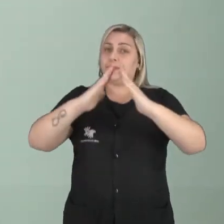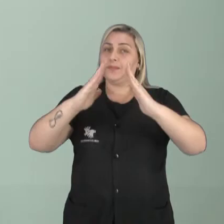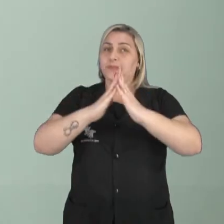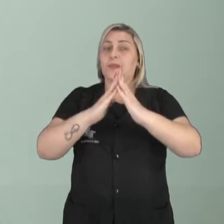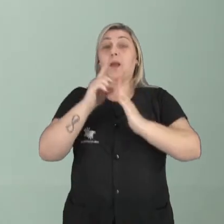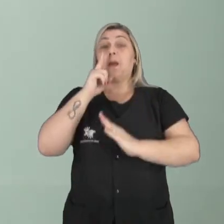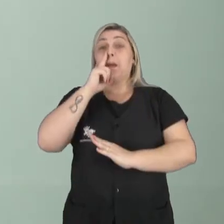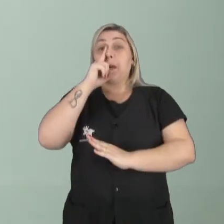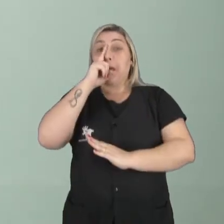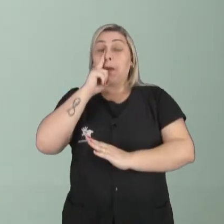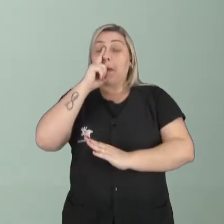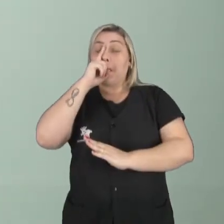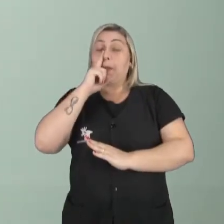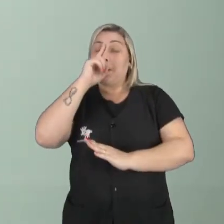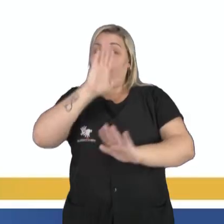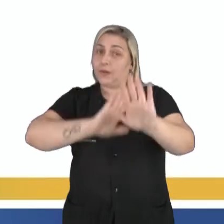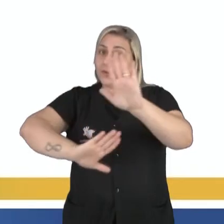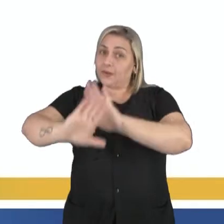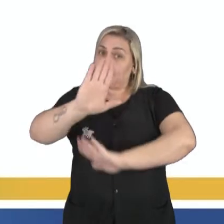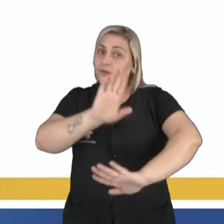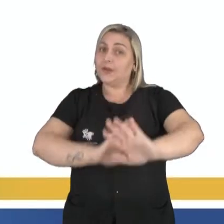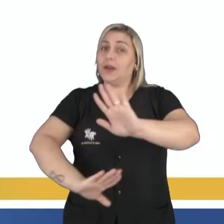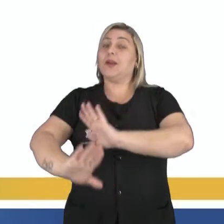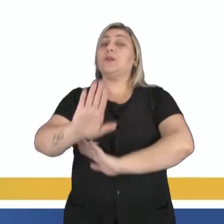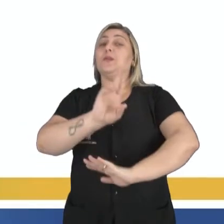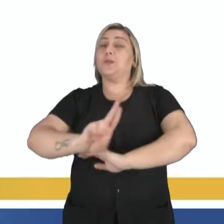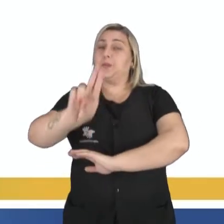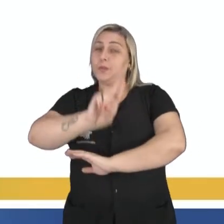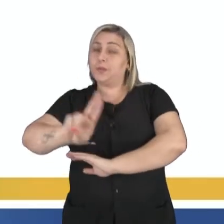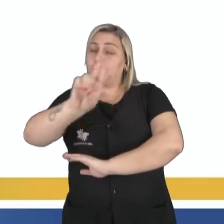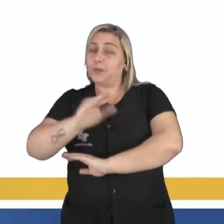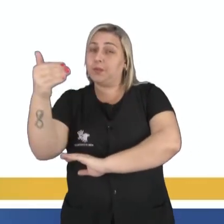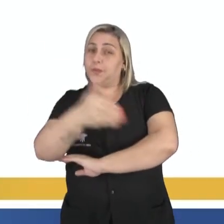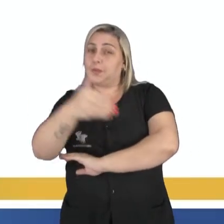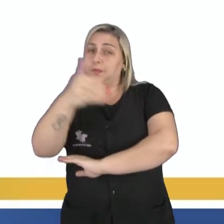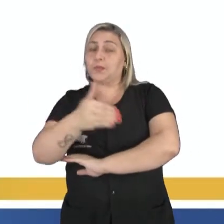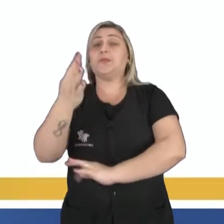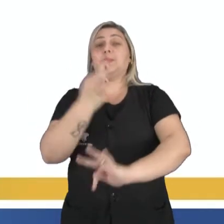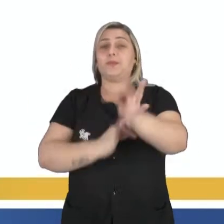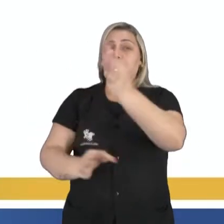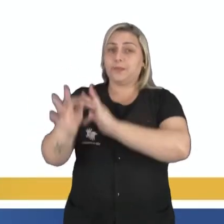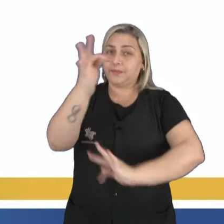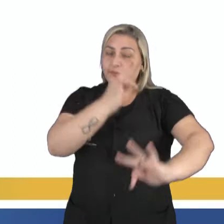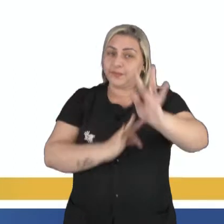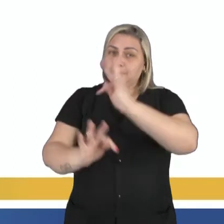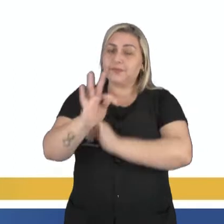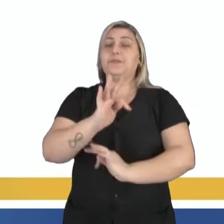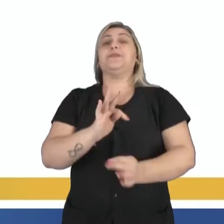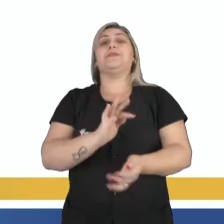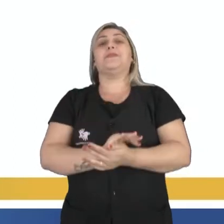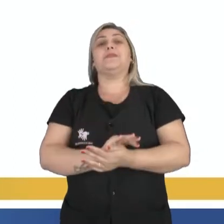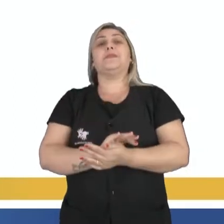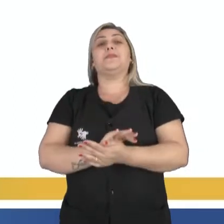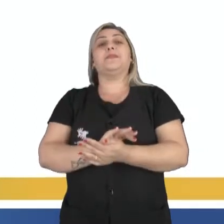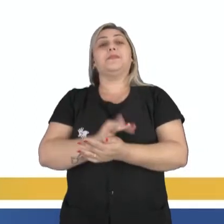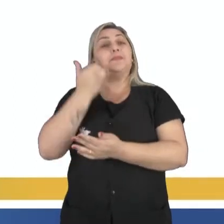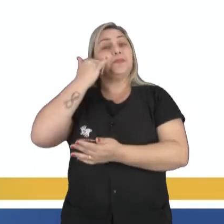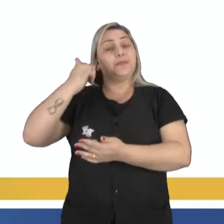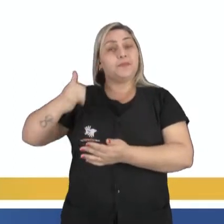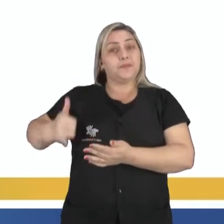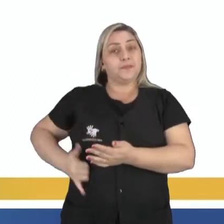Então, cuidado com o uso excessivo de tecnologia. Sobre o uso excessivo de tecnologia,